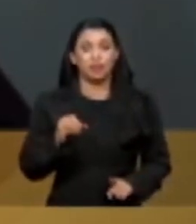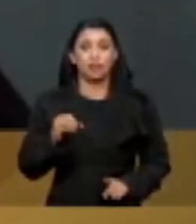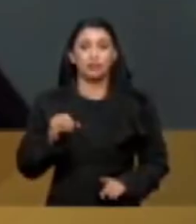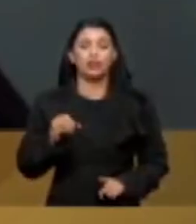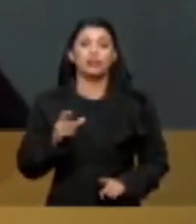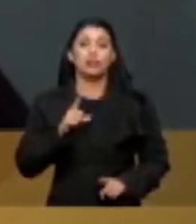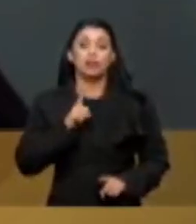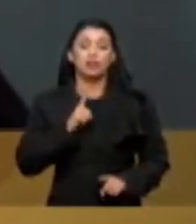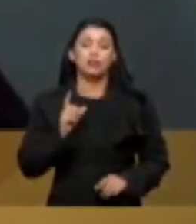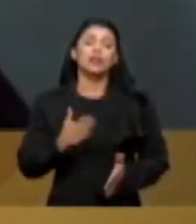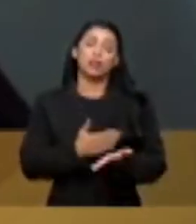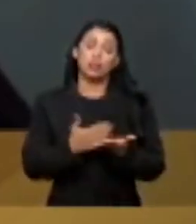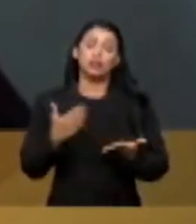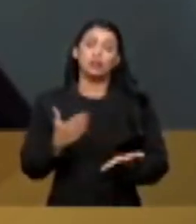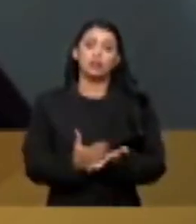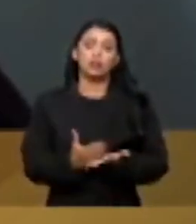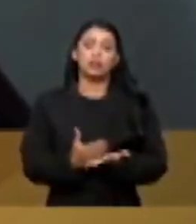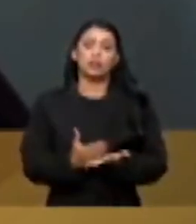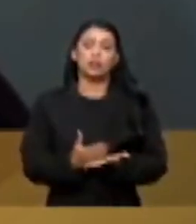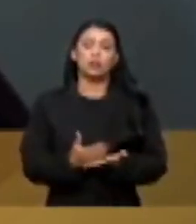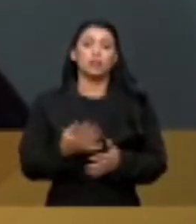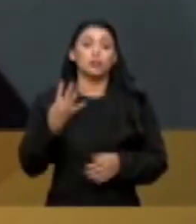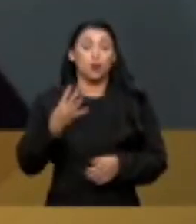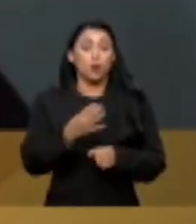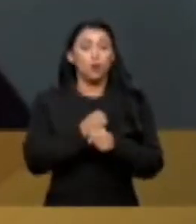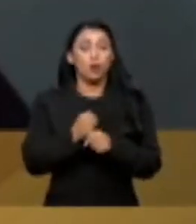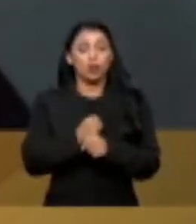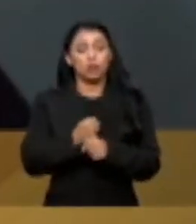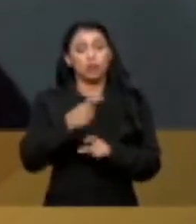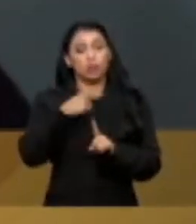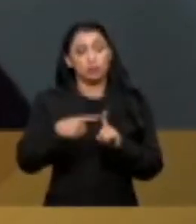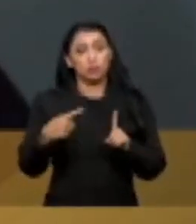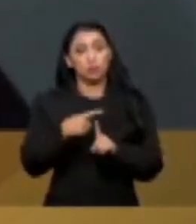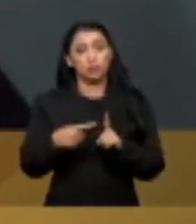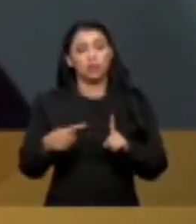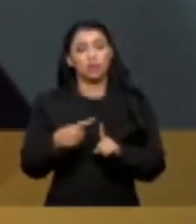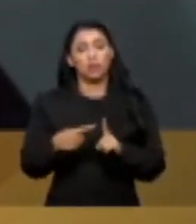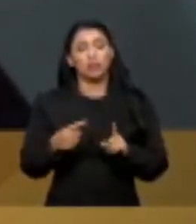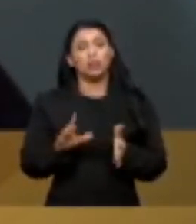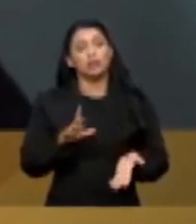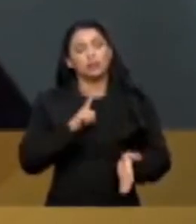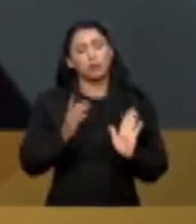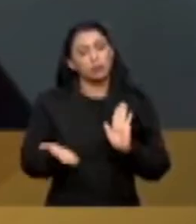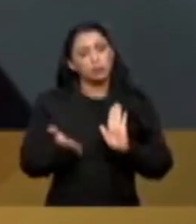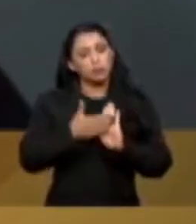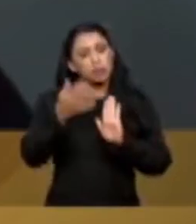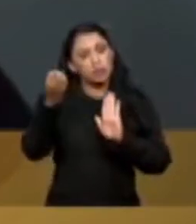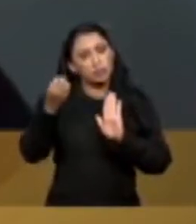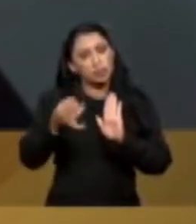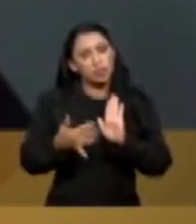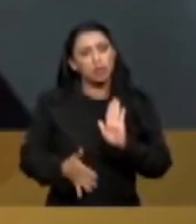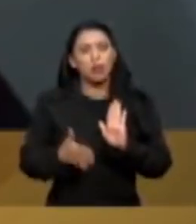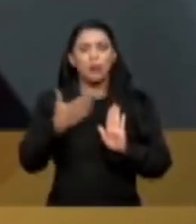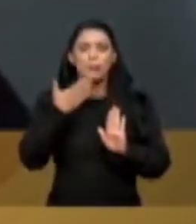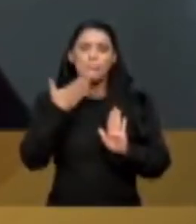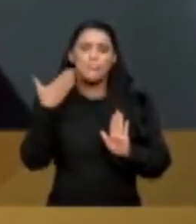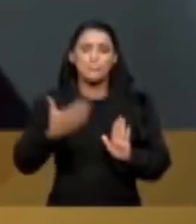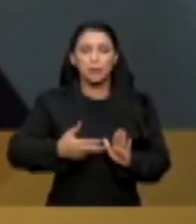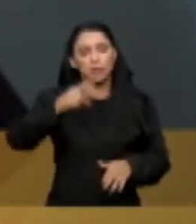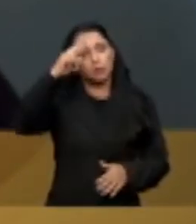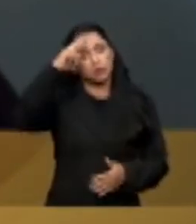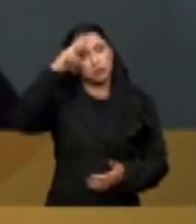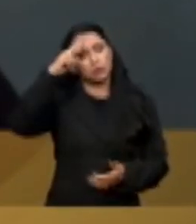seria inicialmente de 4 anos pela metade. Em face do exposto, peço a mais respeitosa